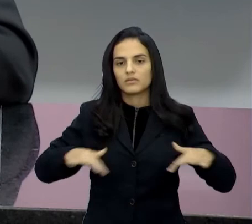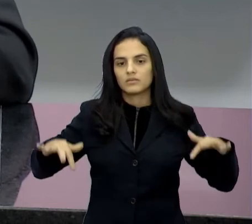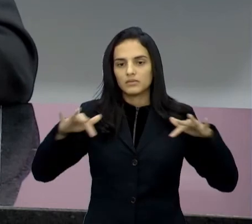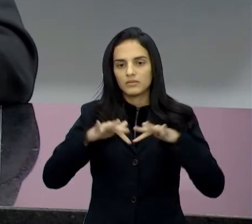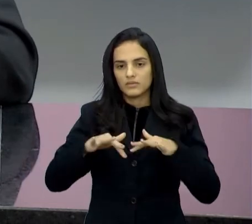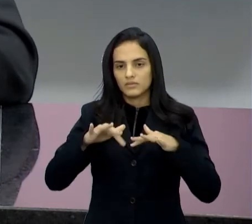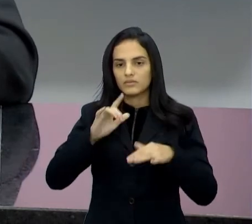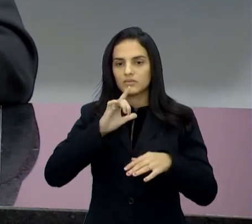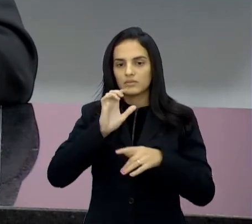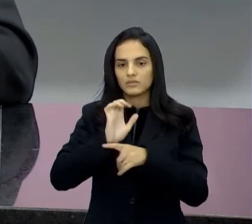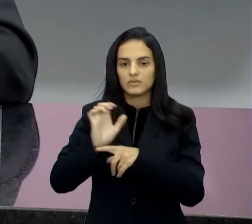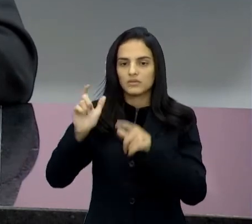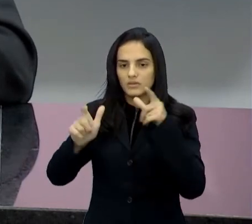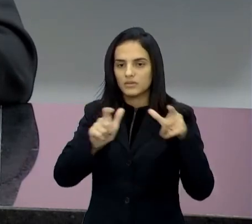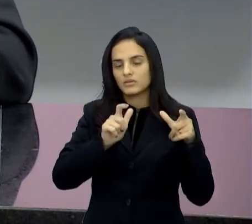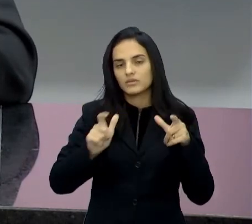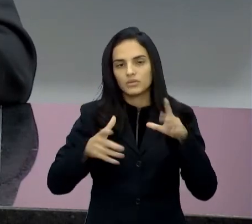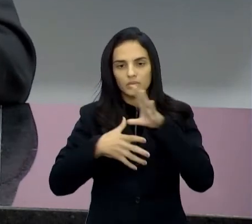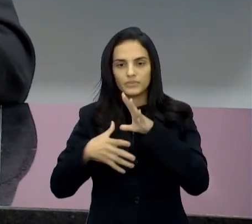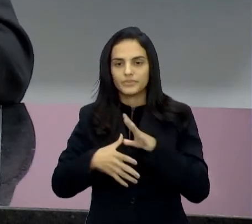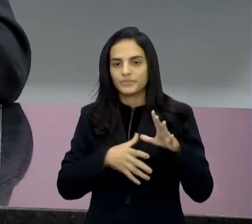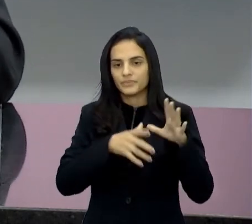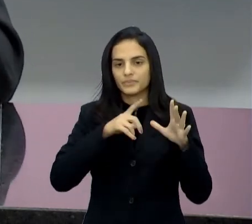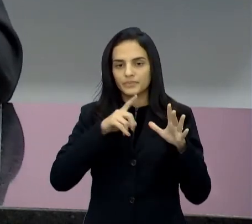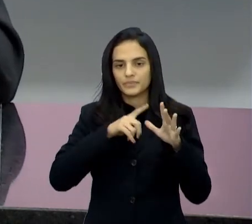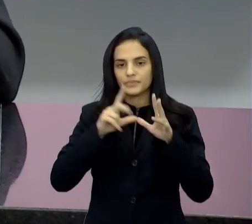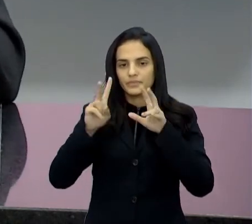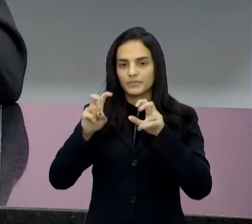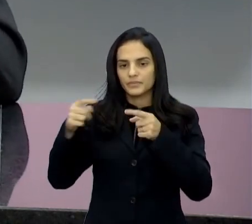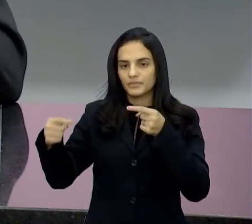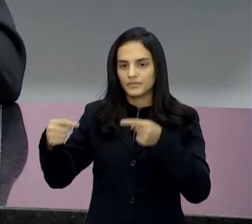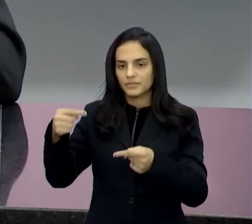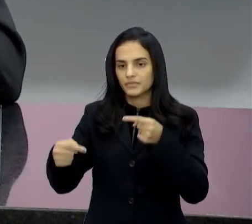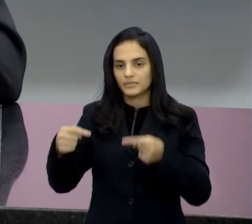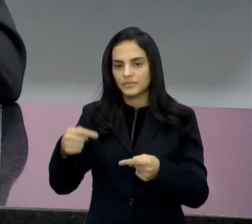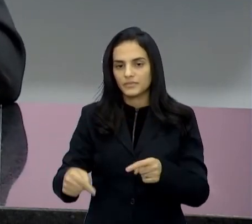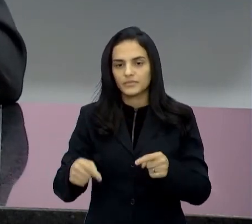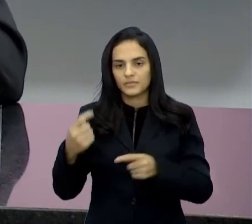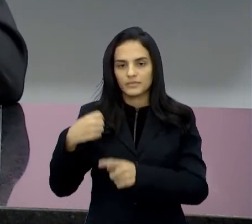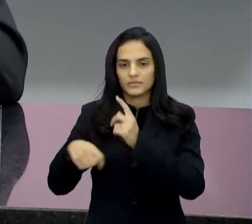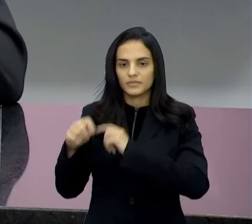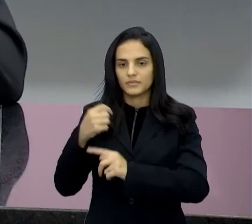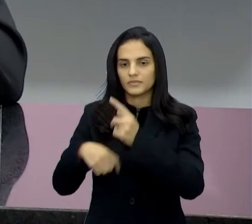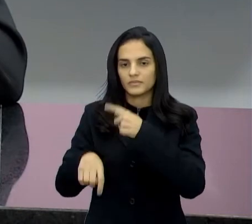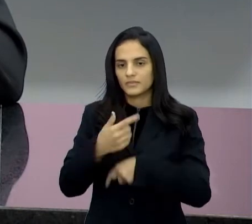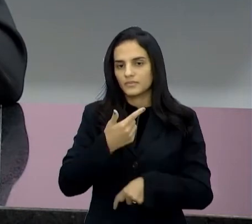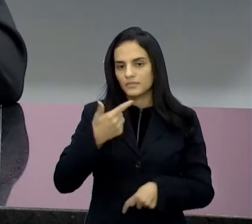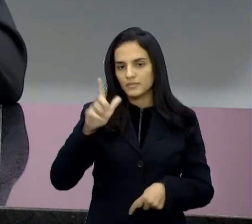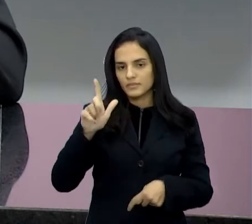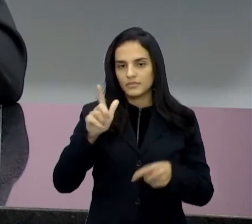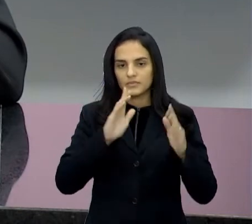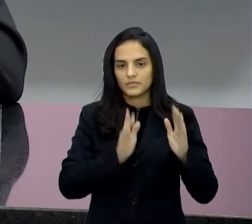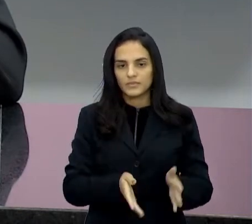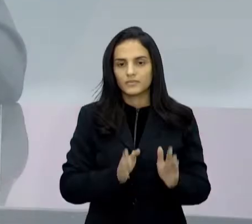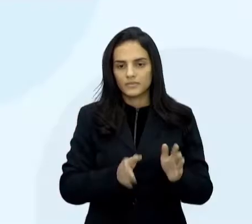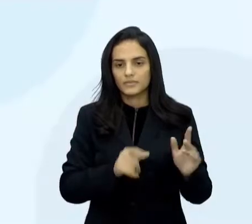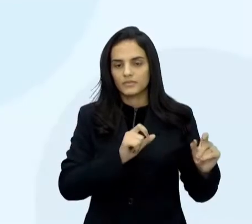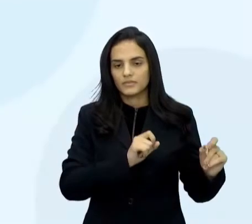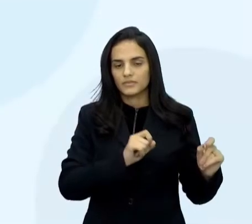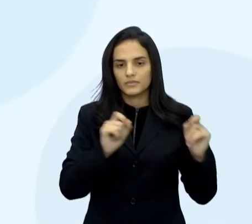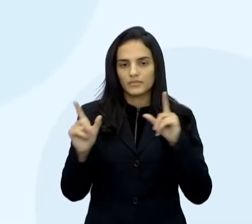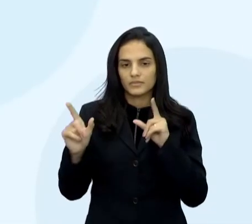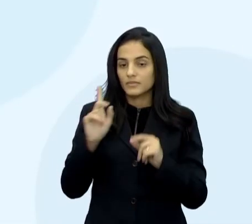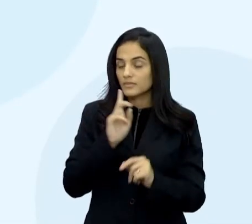a sua dimensão política, beleza? A sua parte administrativa. Vamos para a nossa próxima etapa, lá na tela.